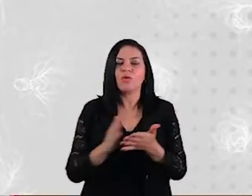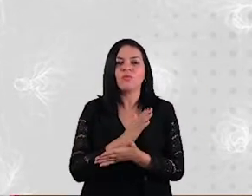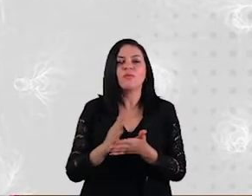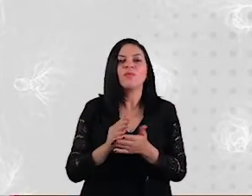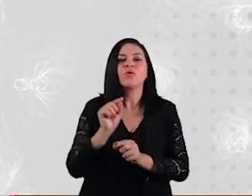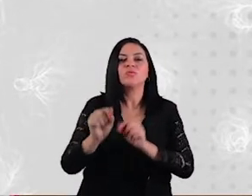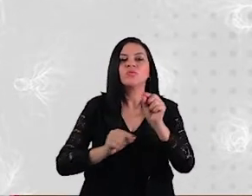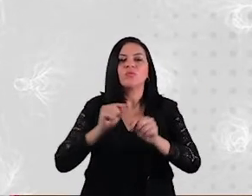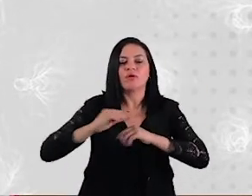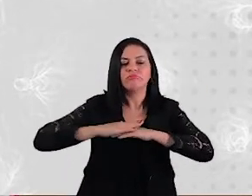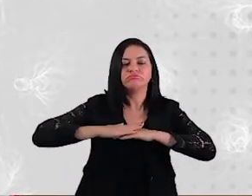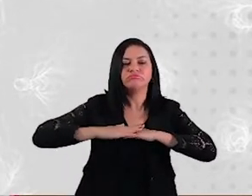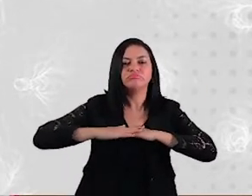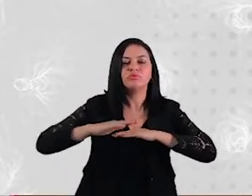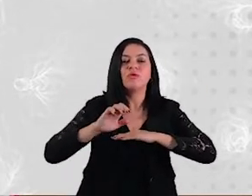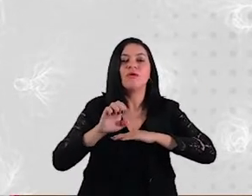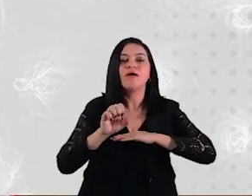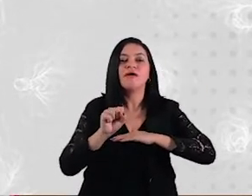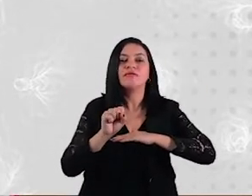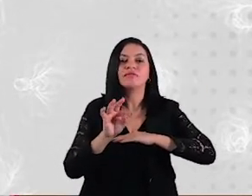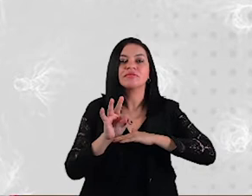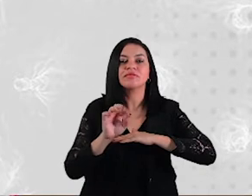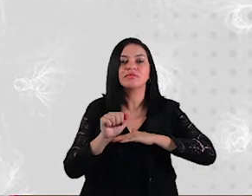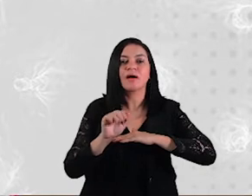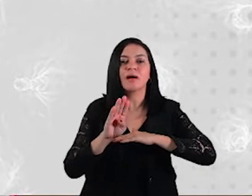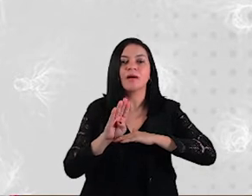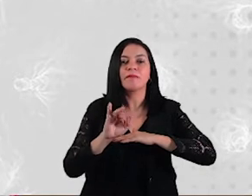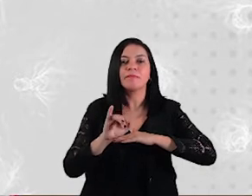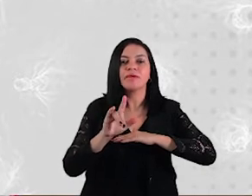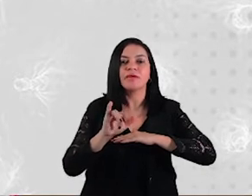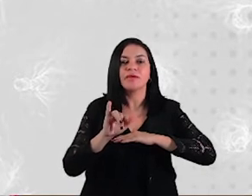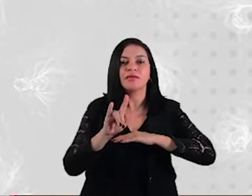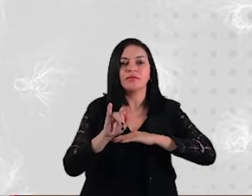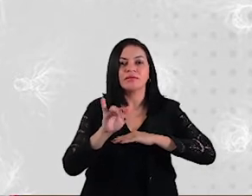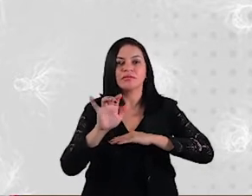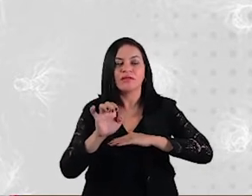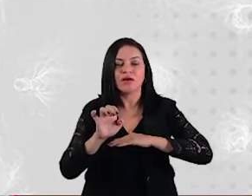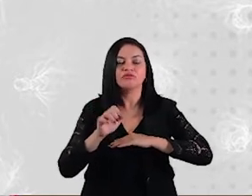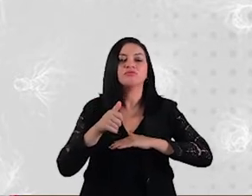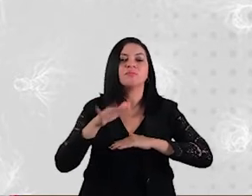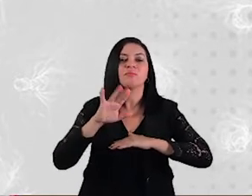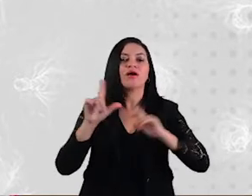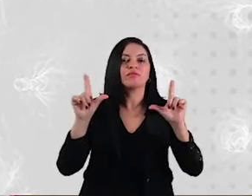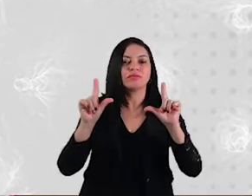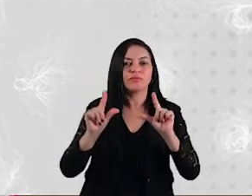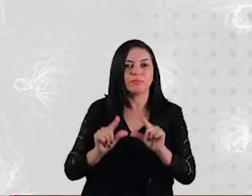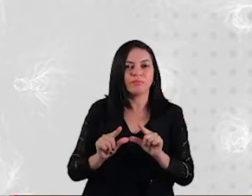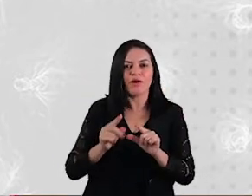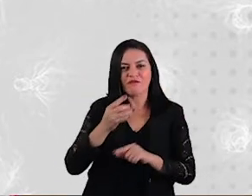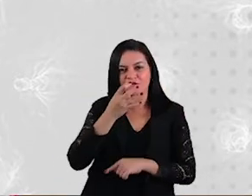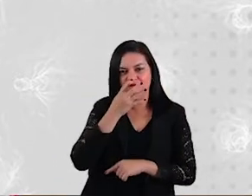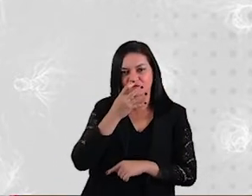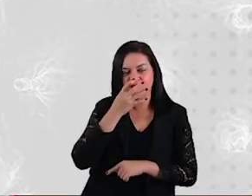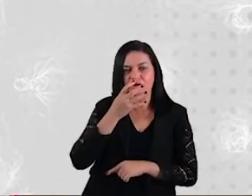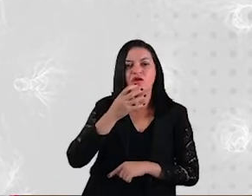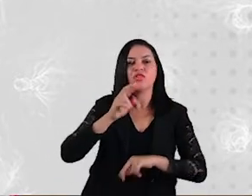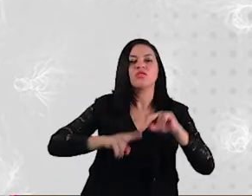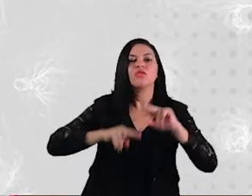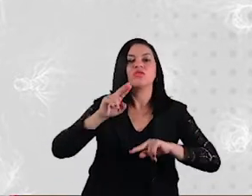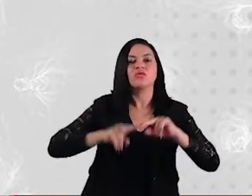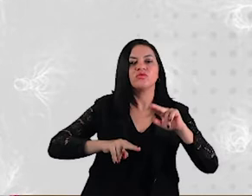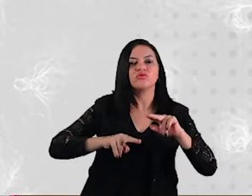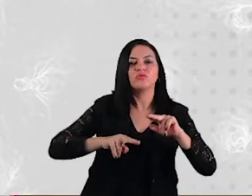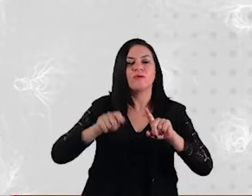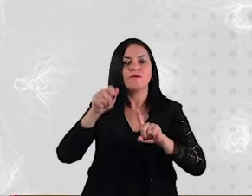estabilidade uma estabilidade mais baixa Claro do que aquela que verificamos no mês de maio junho porque tivemos